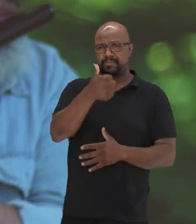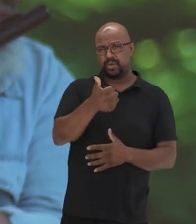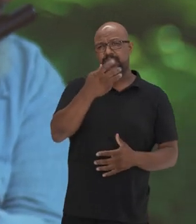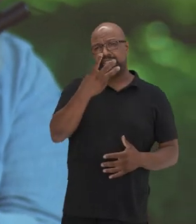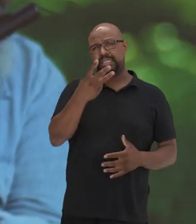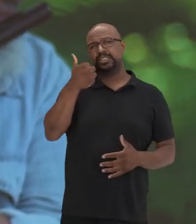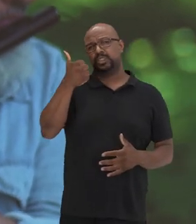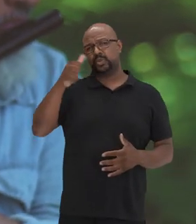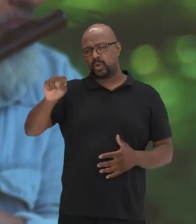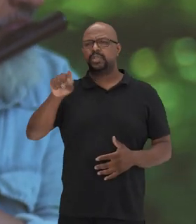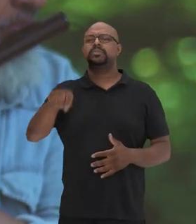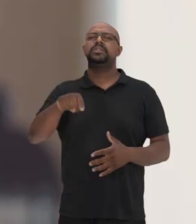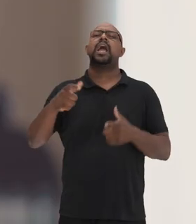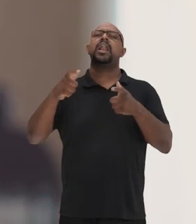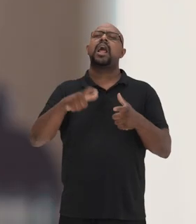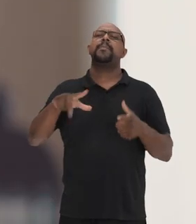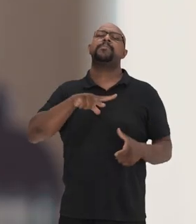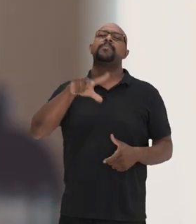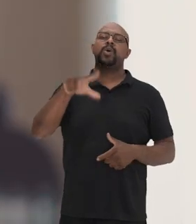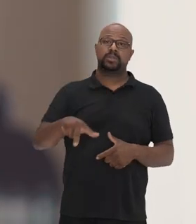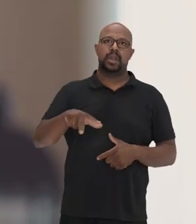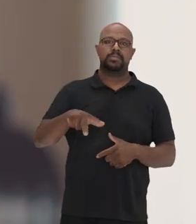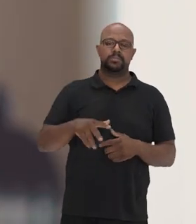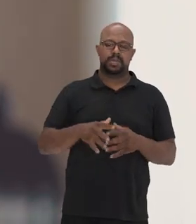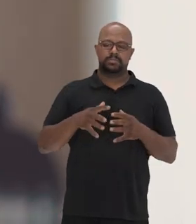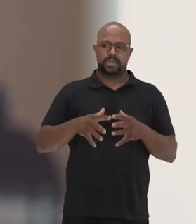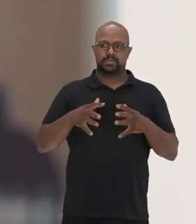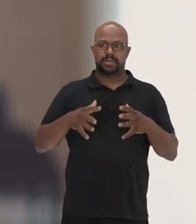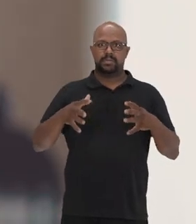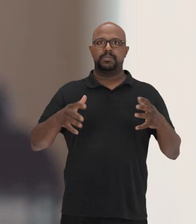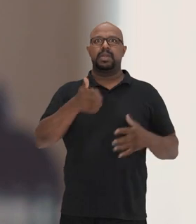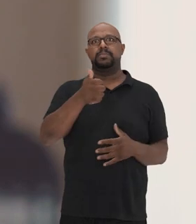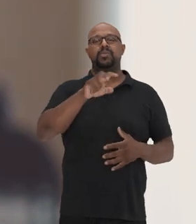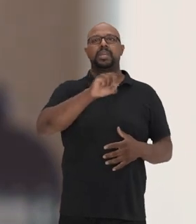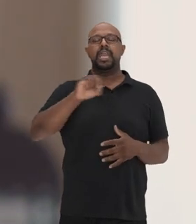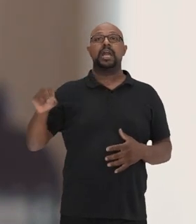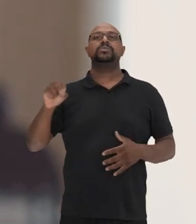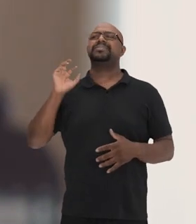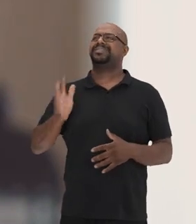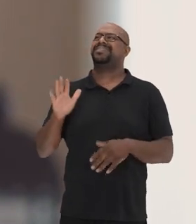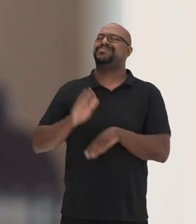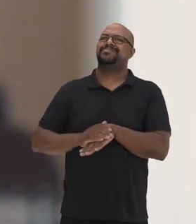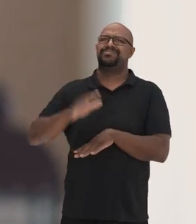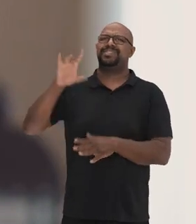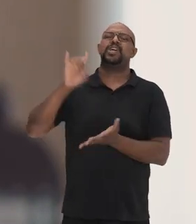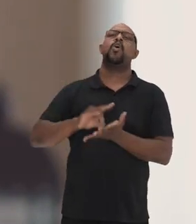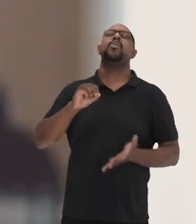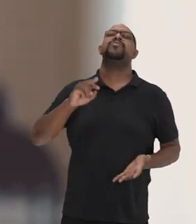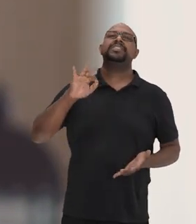na cidade de Guimarães em Portugal Mas ela cresceu tanto que em 1500 já havia se tornado um ato oficial